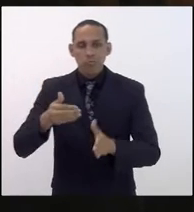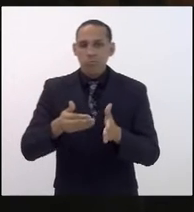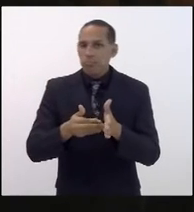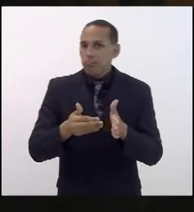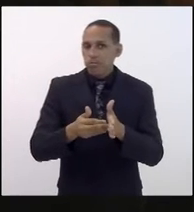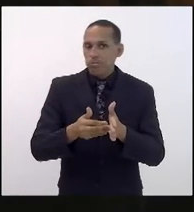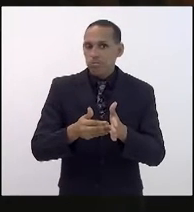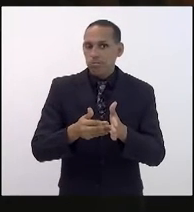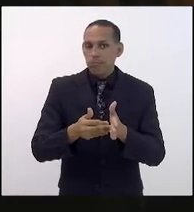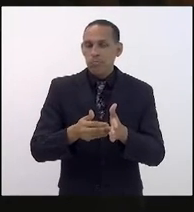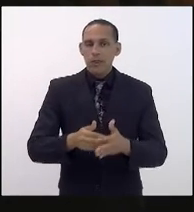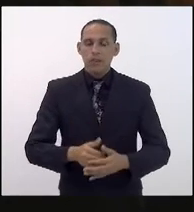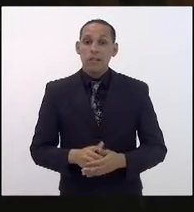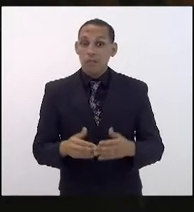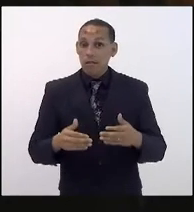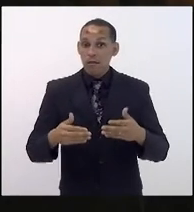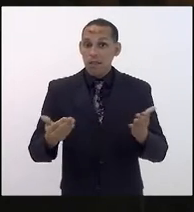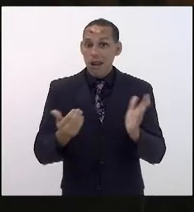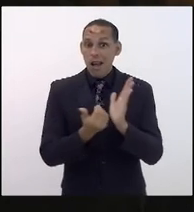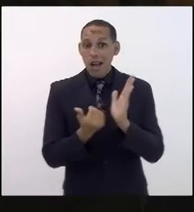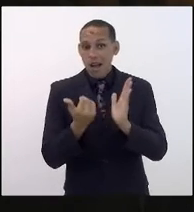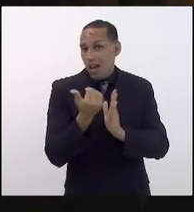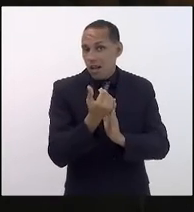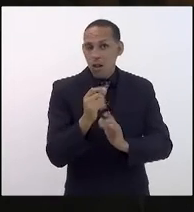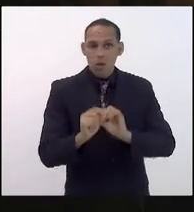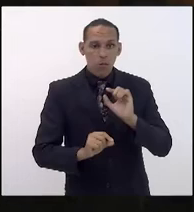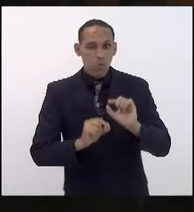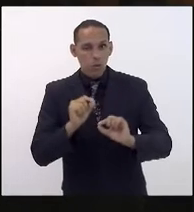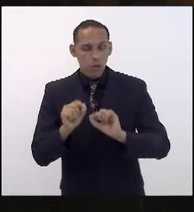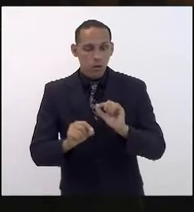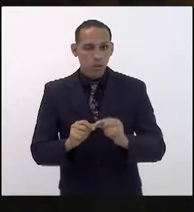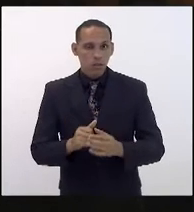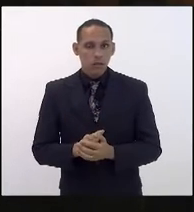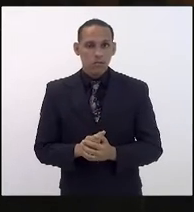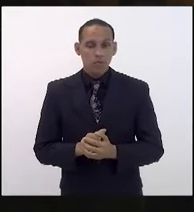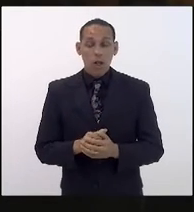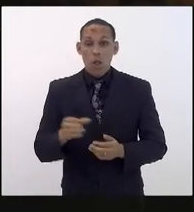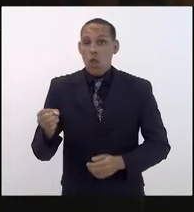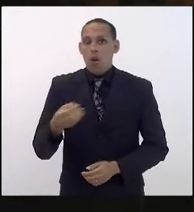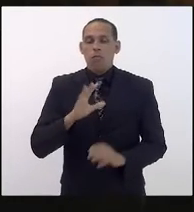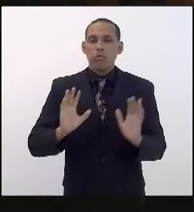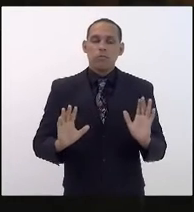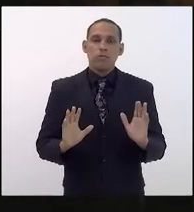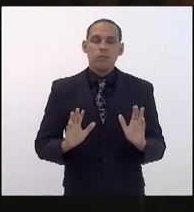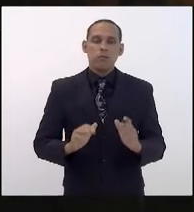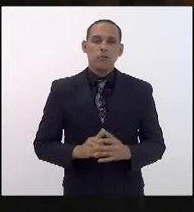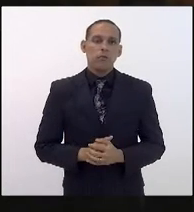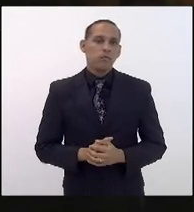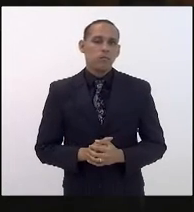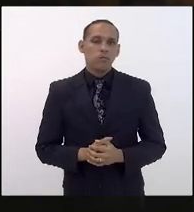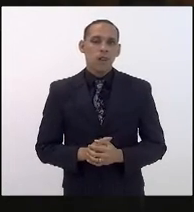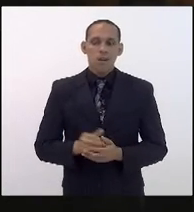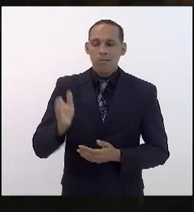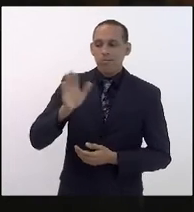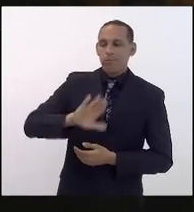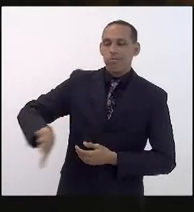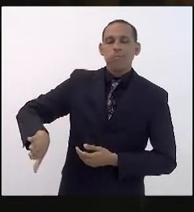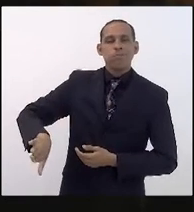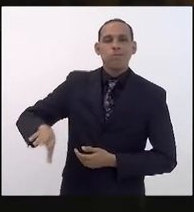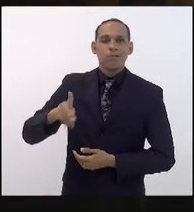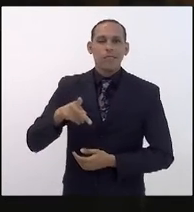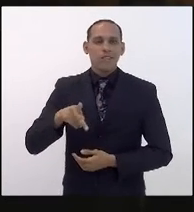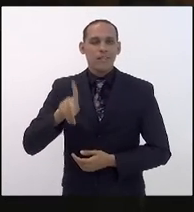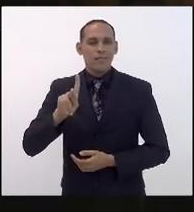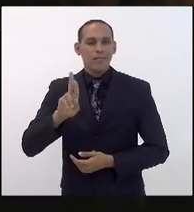e ampliando-se desta forma de uma maneira a inédita O isolamento do